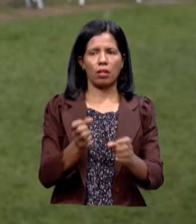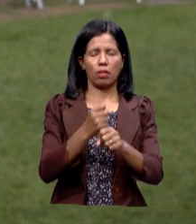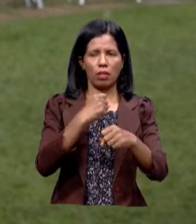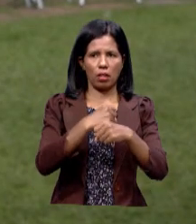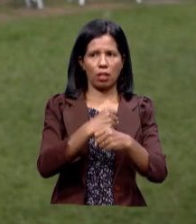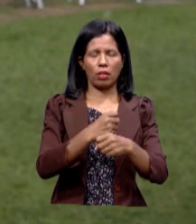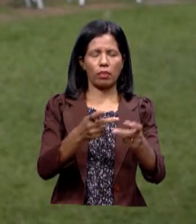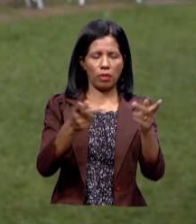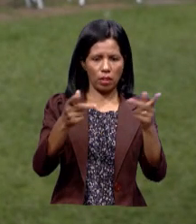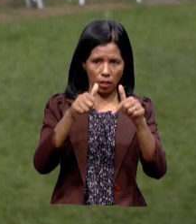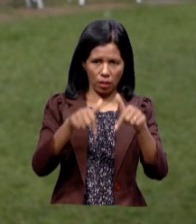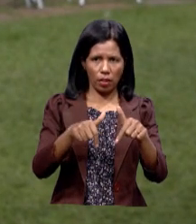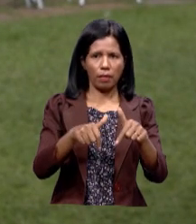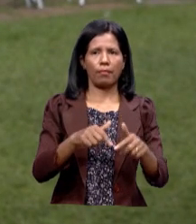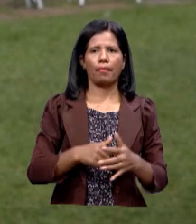ne atu bele